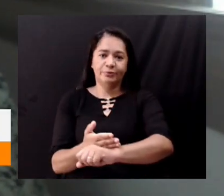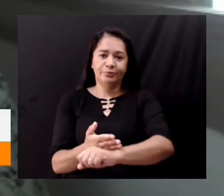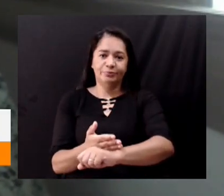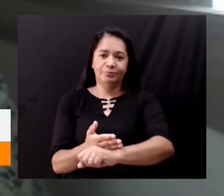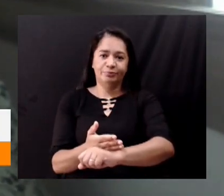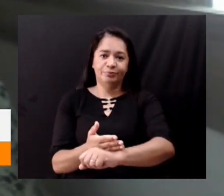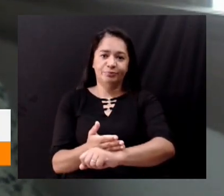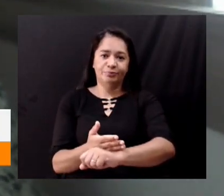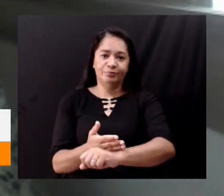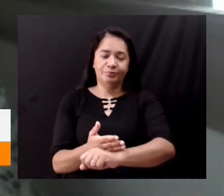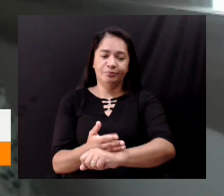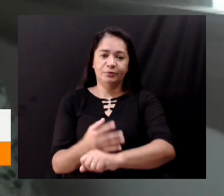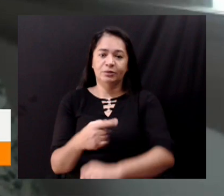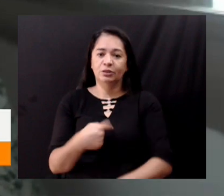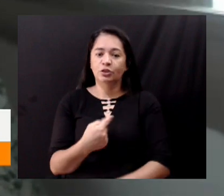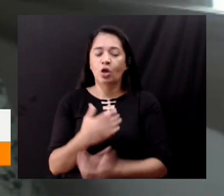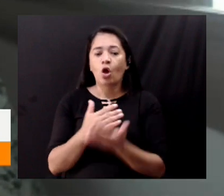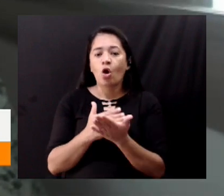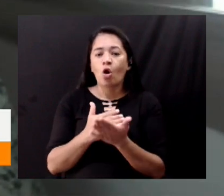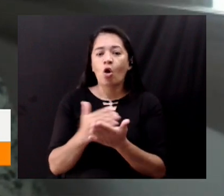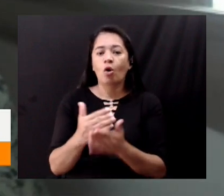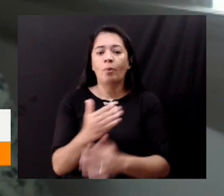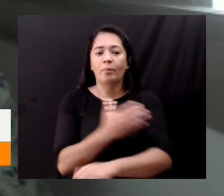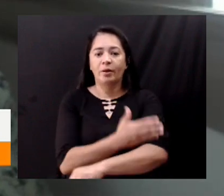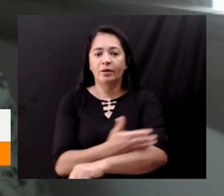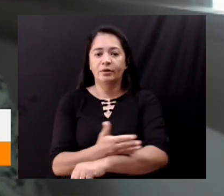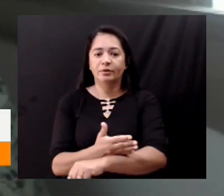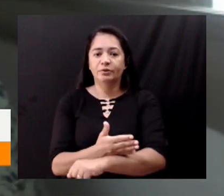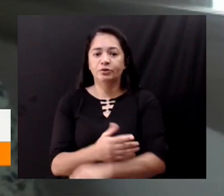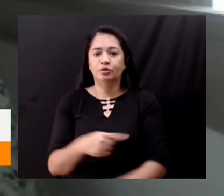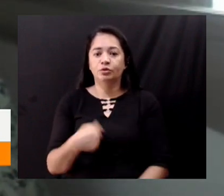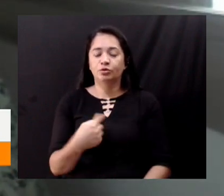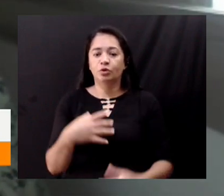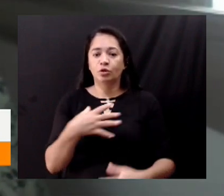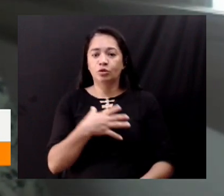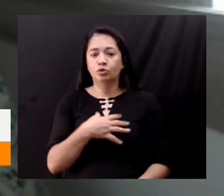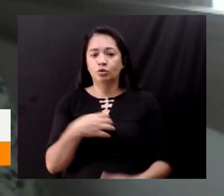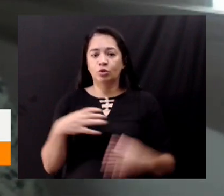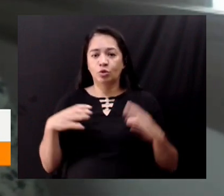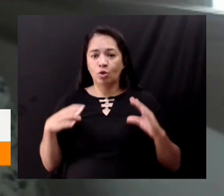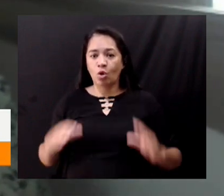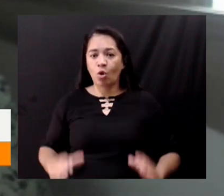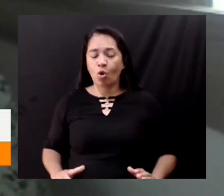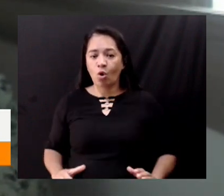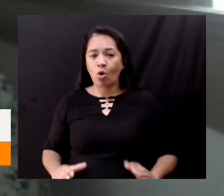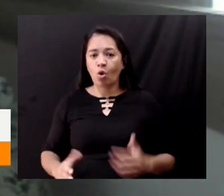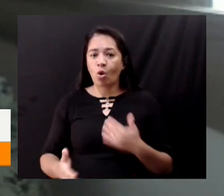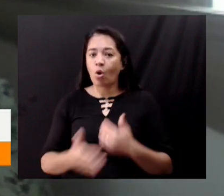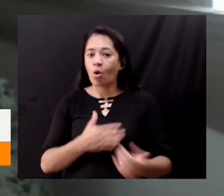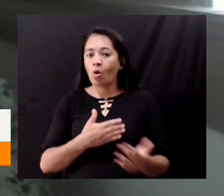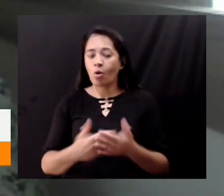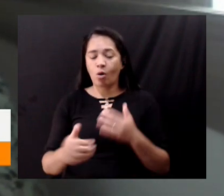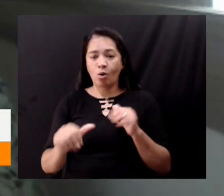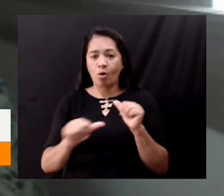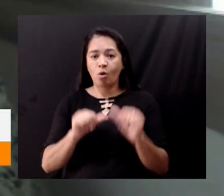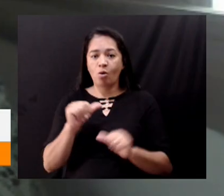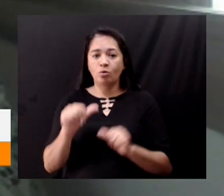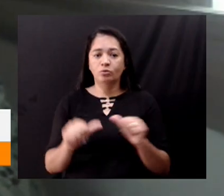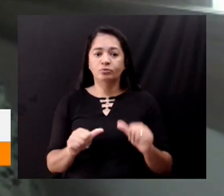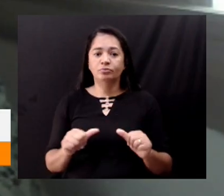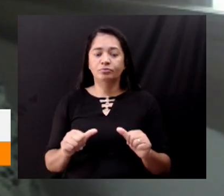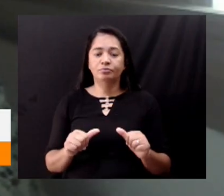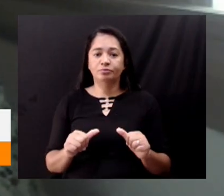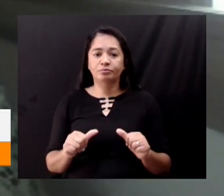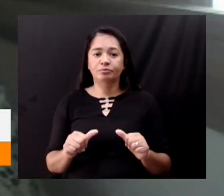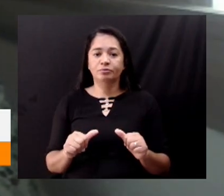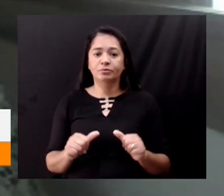estabelece um hábito, a gente condiciona o nosso comportamento, qualquer mudança nesse comportamento vai gerar